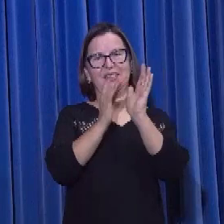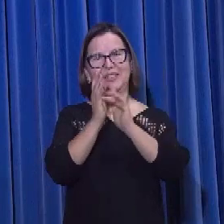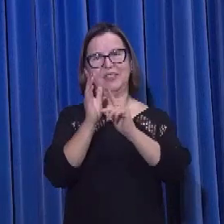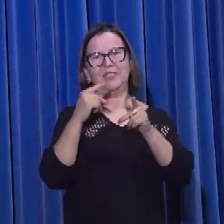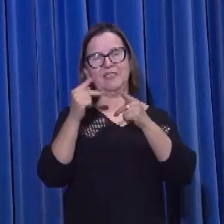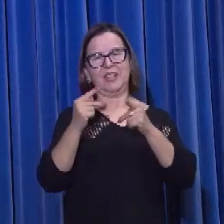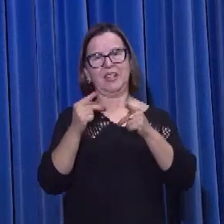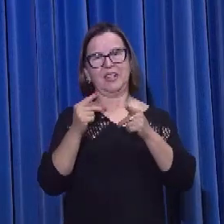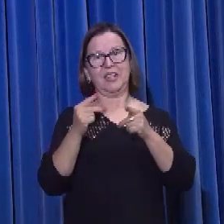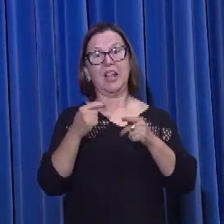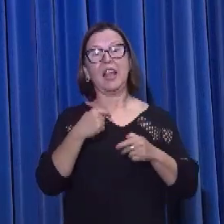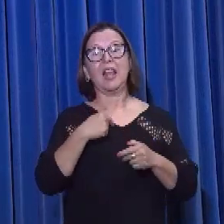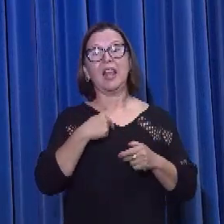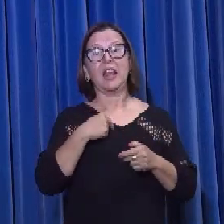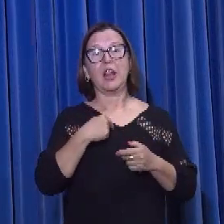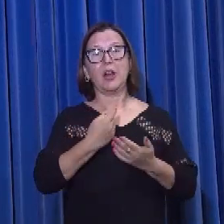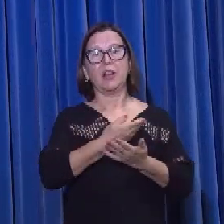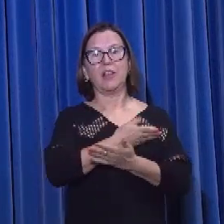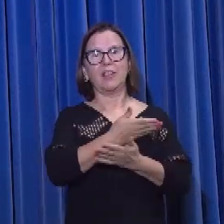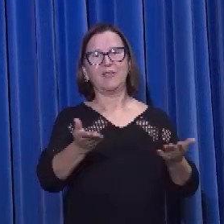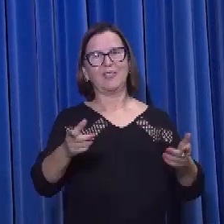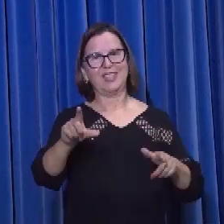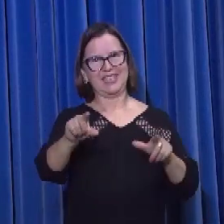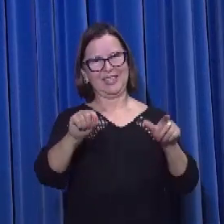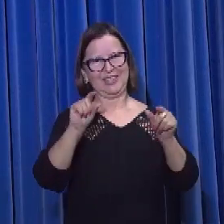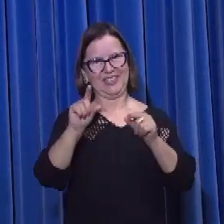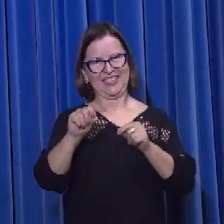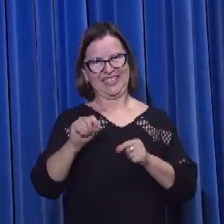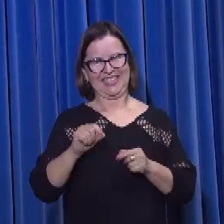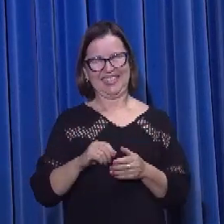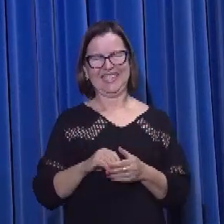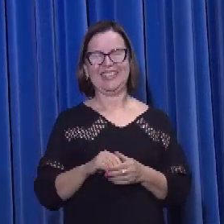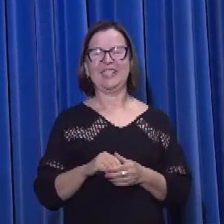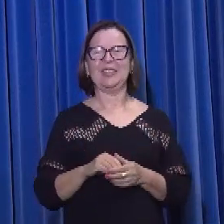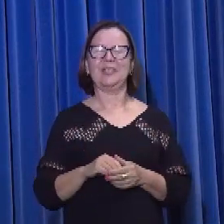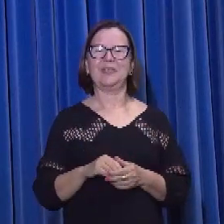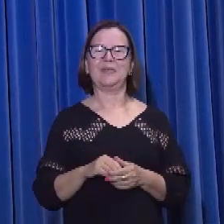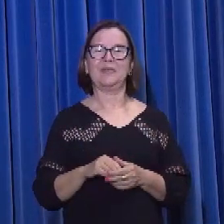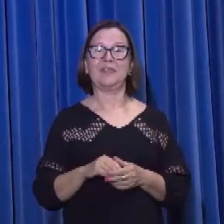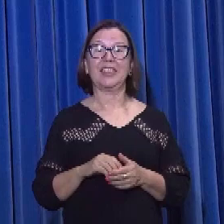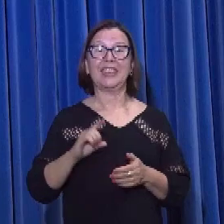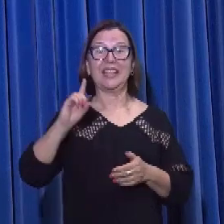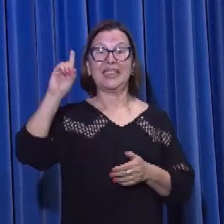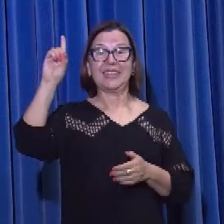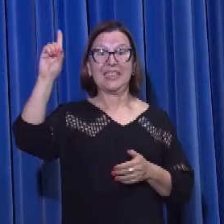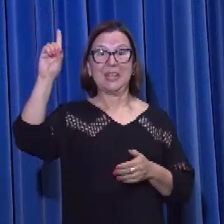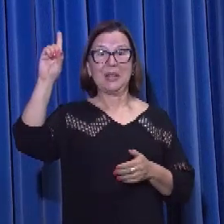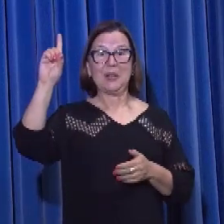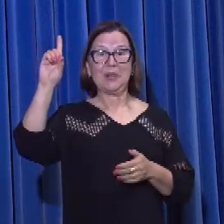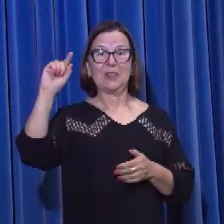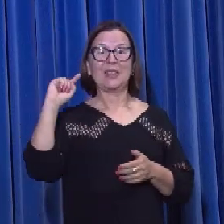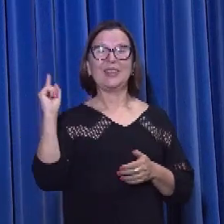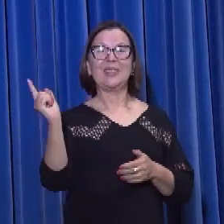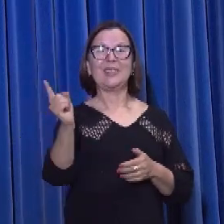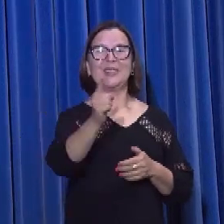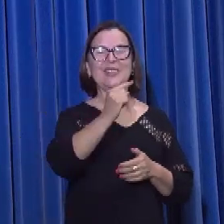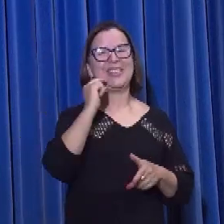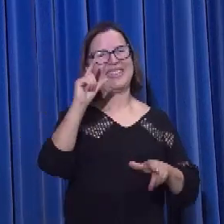Se você é uma pessoa salva em Cristo, lembre uma coisa, Deus vos escolheu.